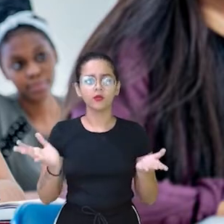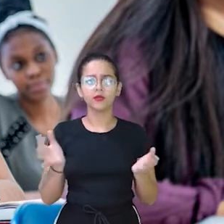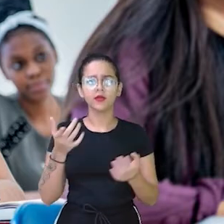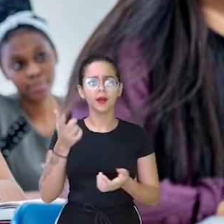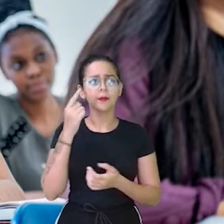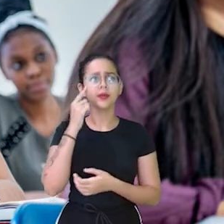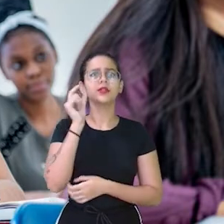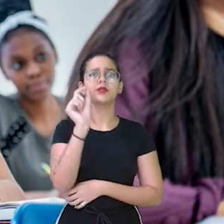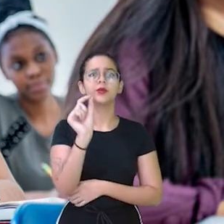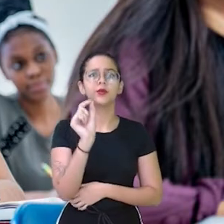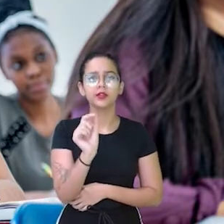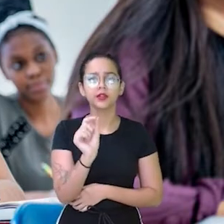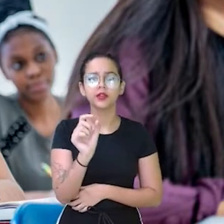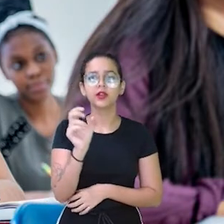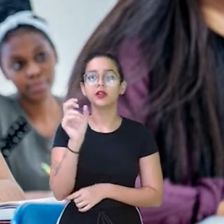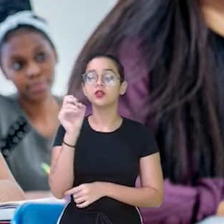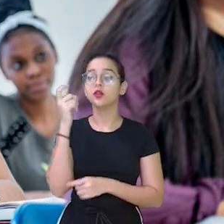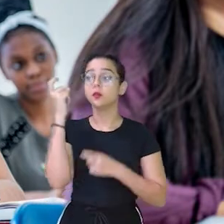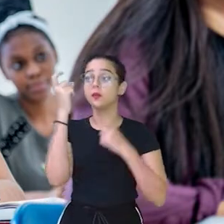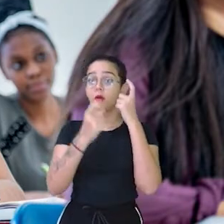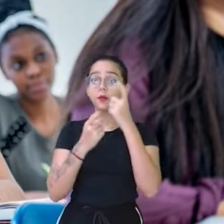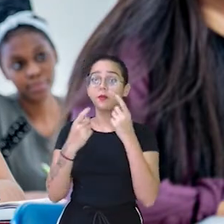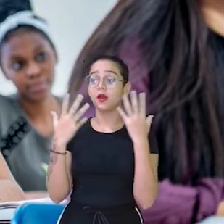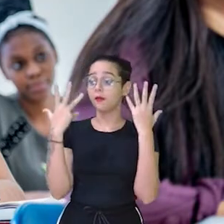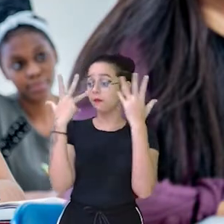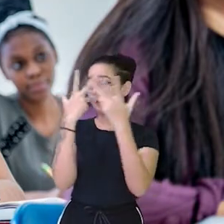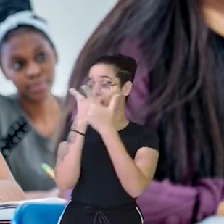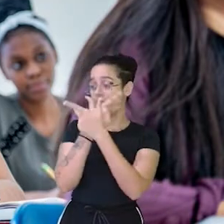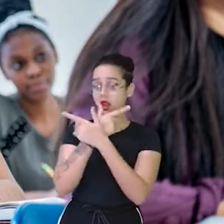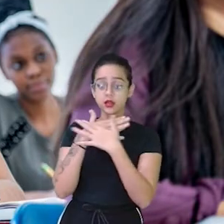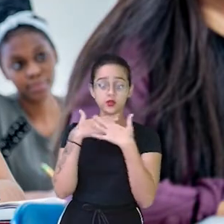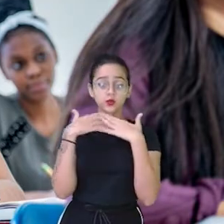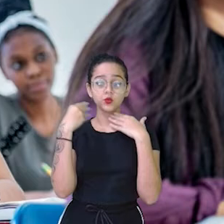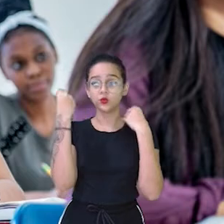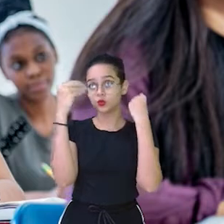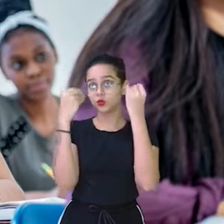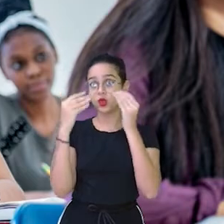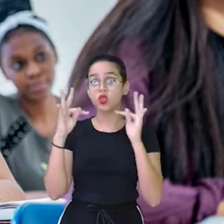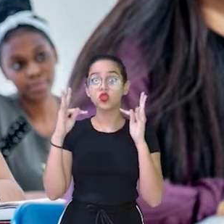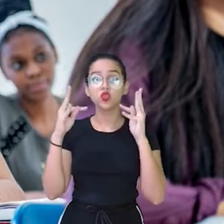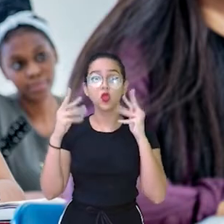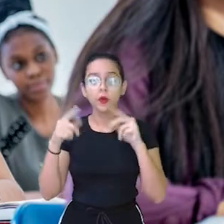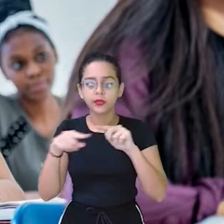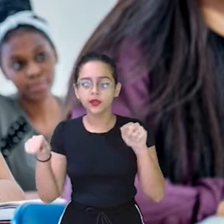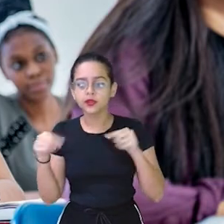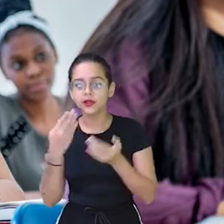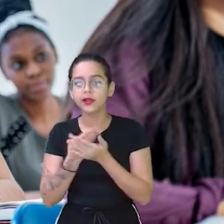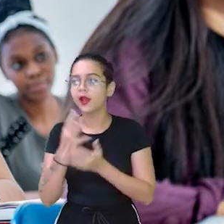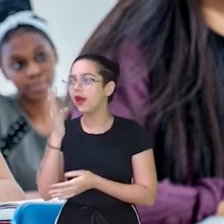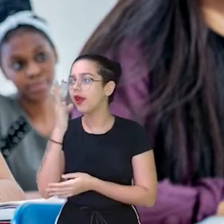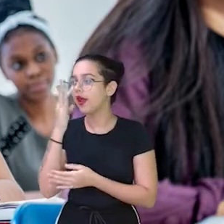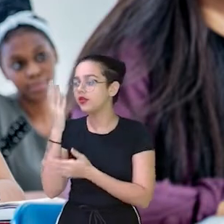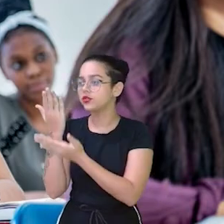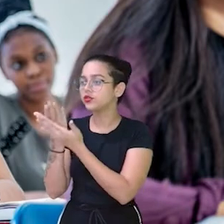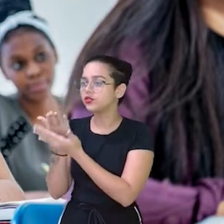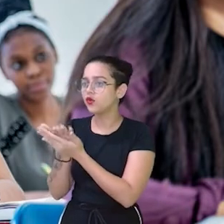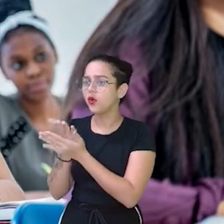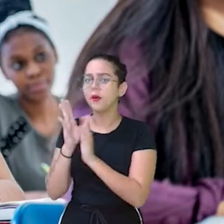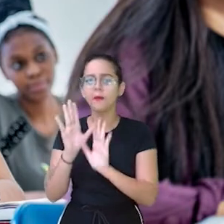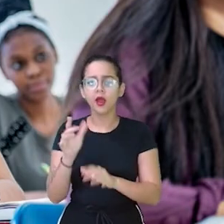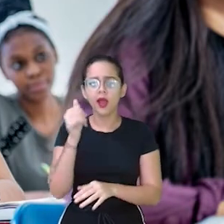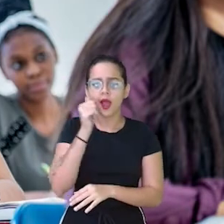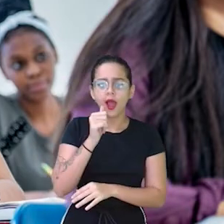ela pensava? Só se preocupava com a beleza dela. Todo mundo na sala de aula assistindo aula e ela sempre